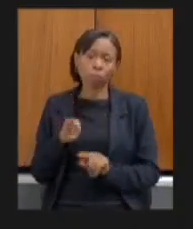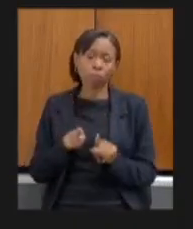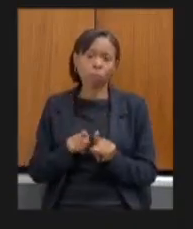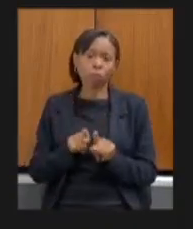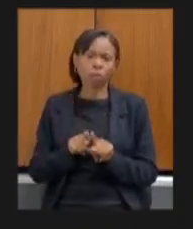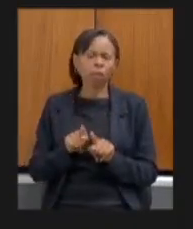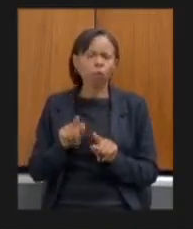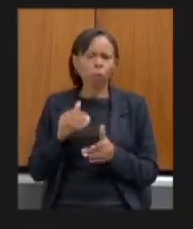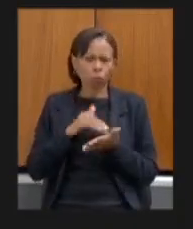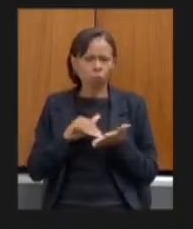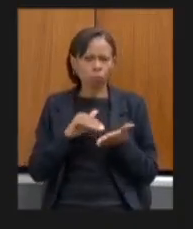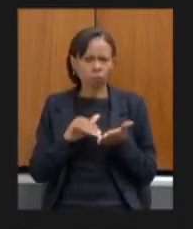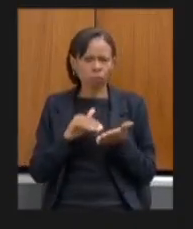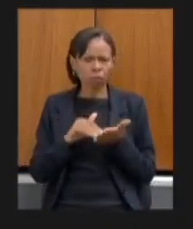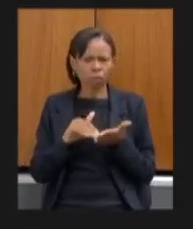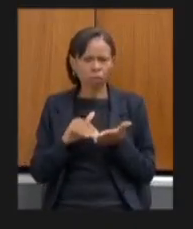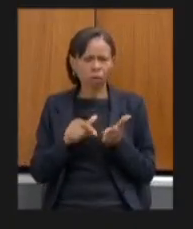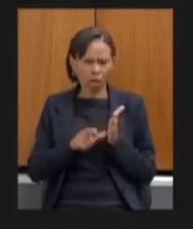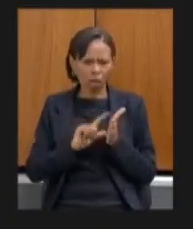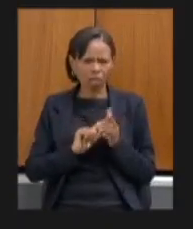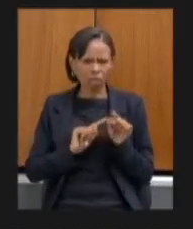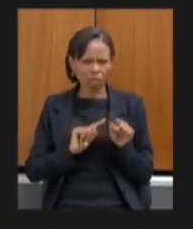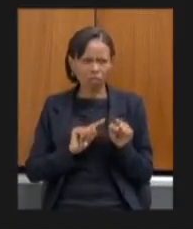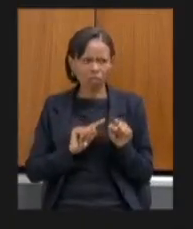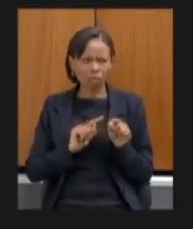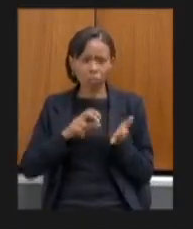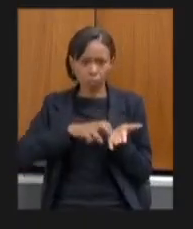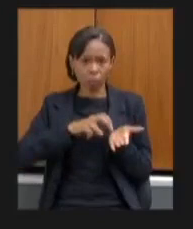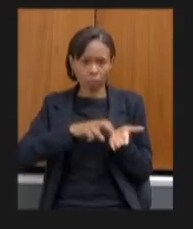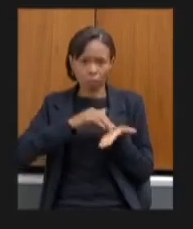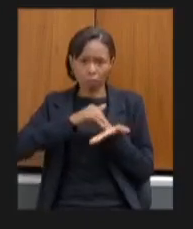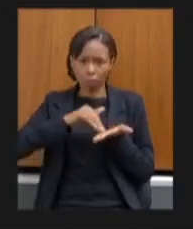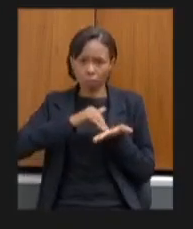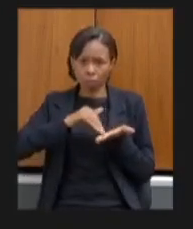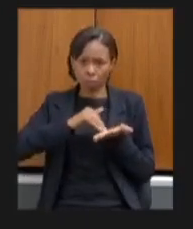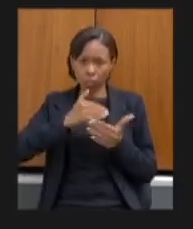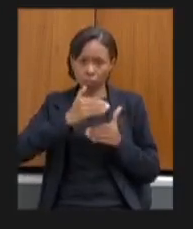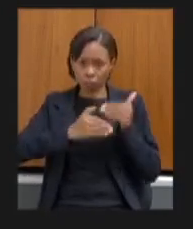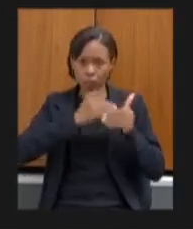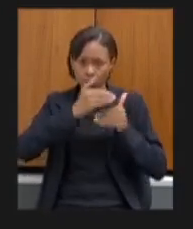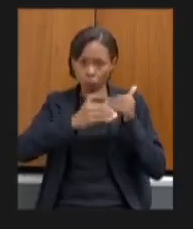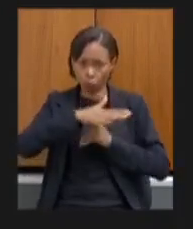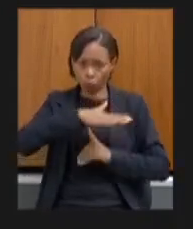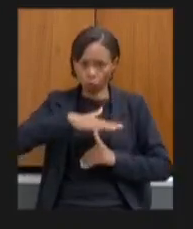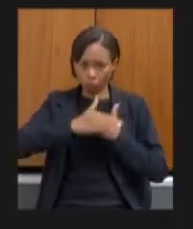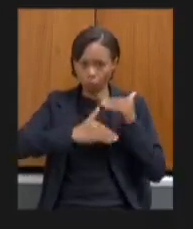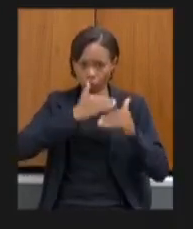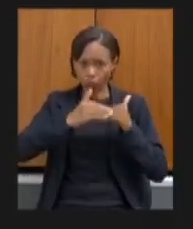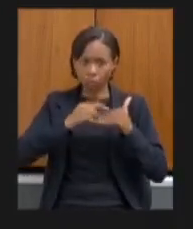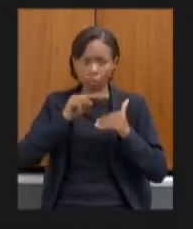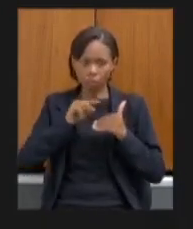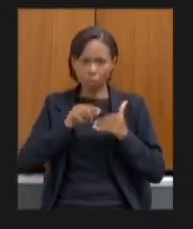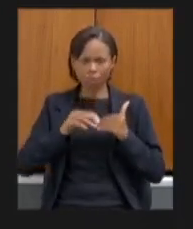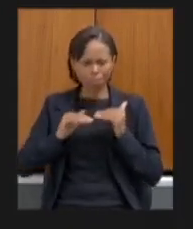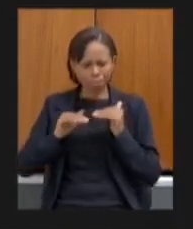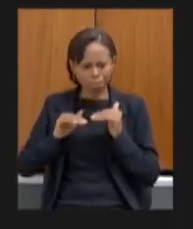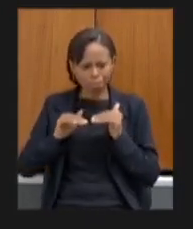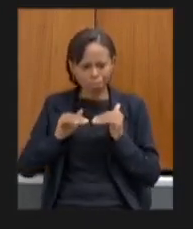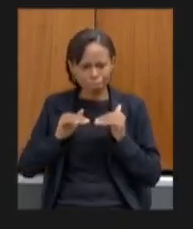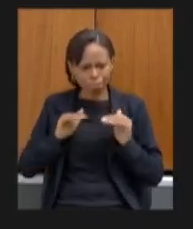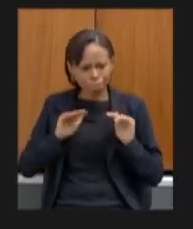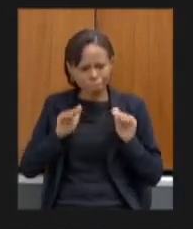secretário hoje, por exemplo, que antecedeu a vossa excelência na parte da manhã, secretário de desenvolvimento, muito bem alinhado, muito bem